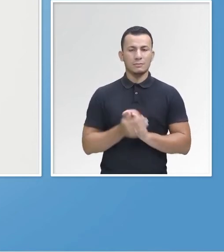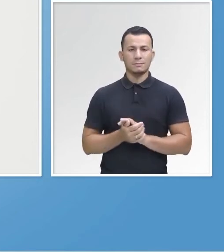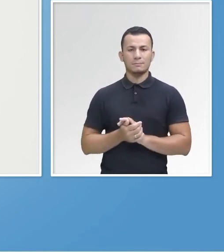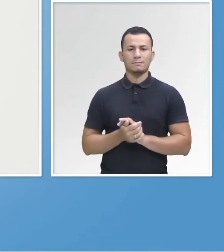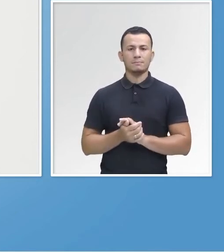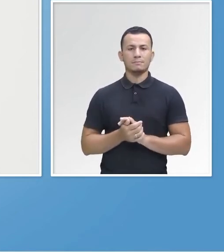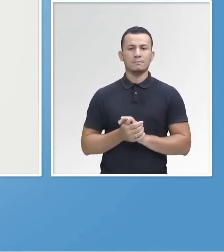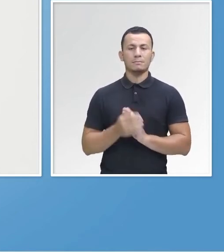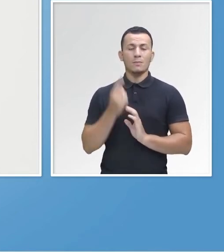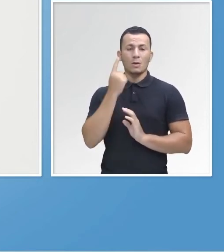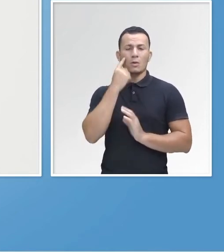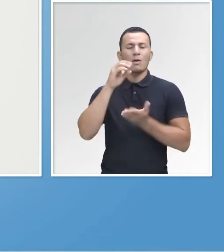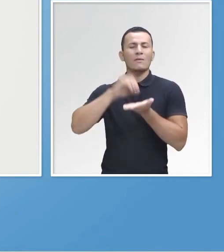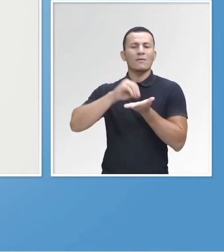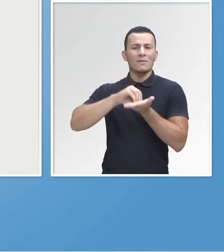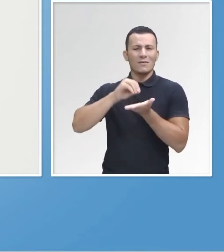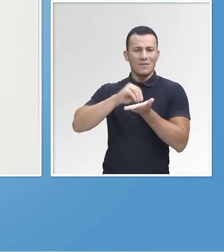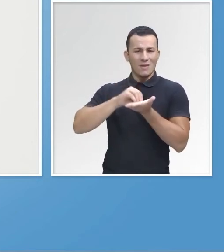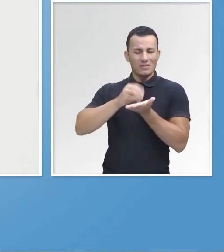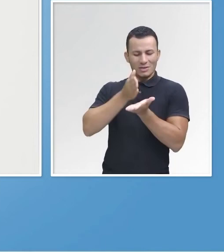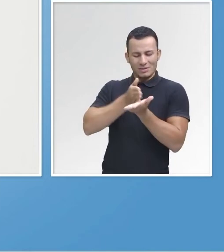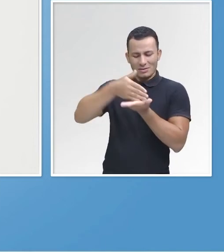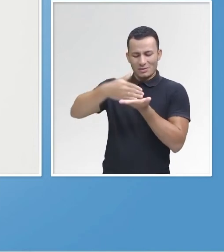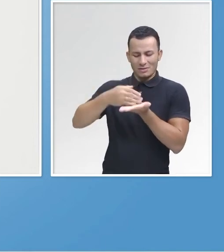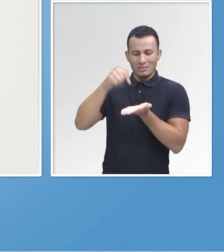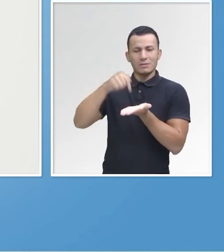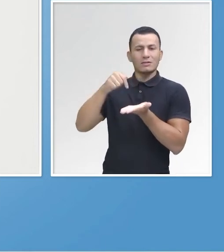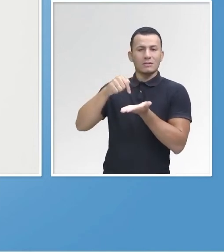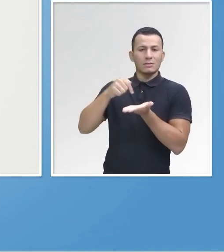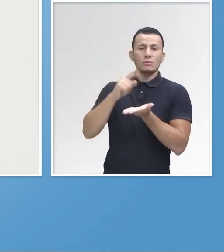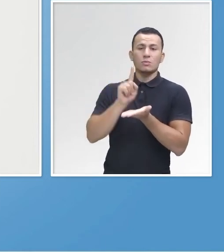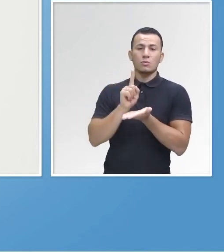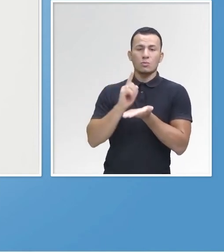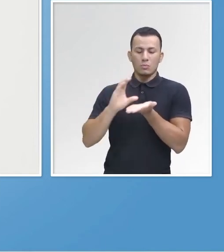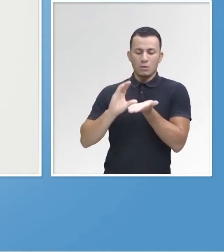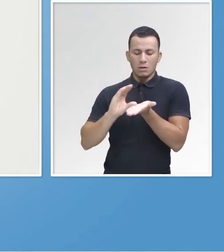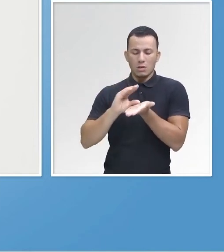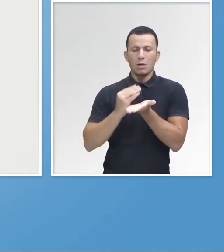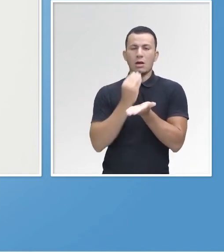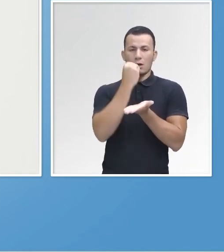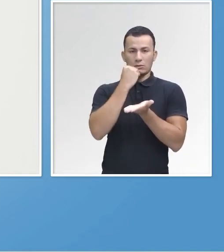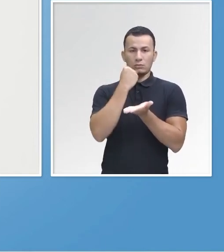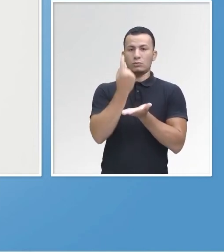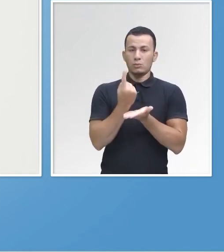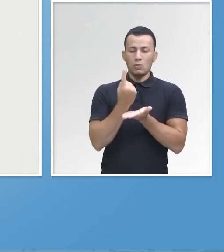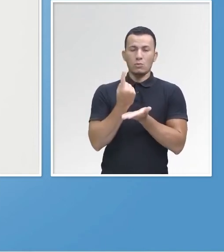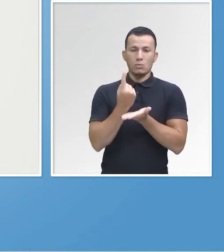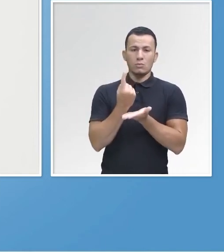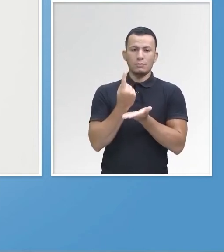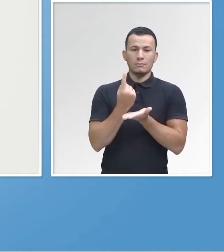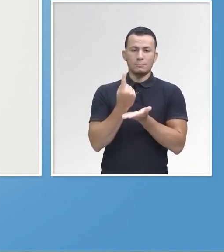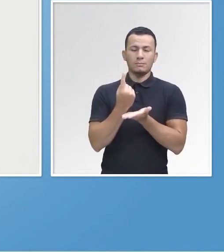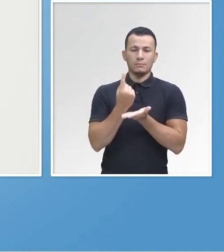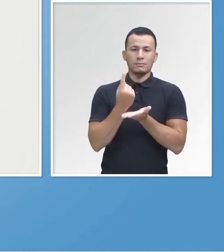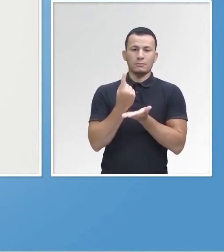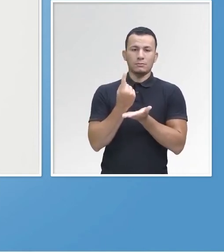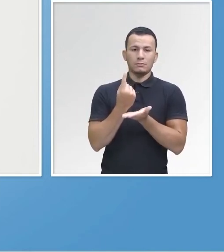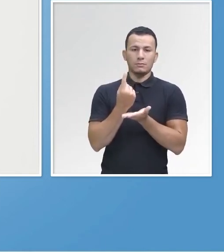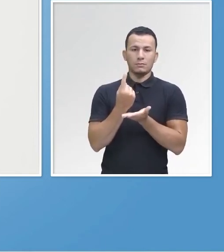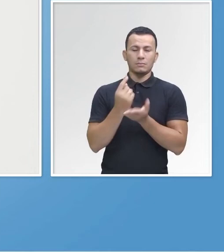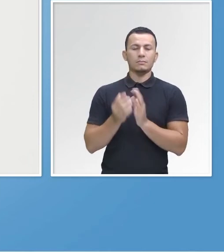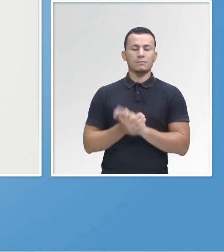ela começo aqui ó ela comeu uma fatia das seis da pizza ou seja ela comeu